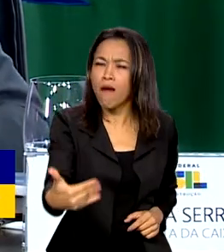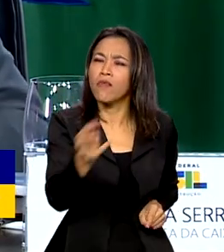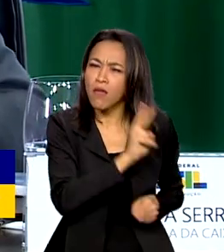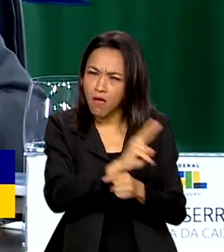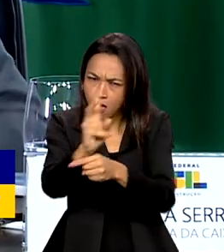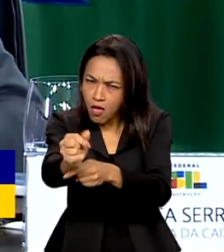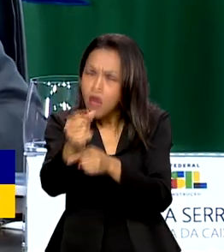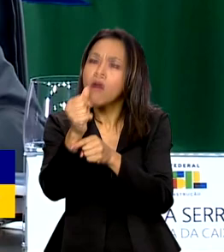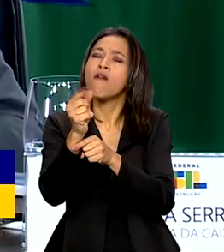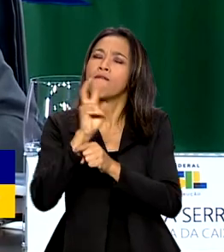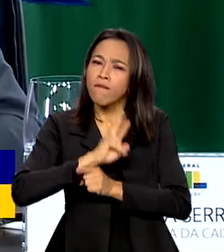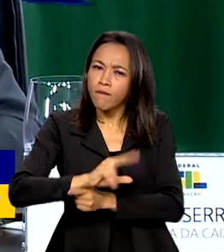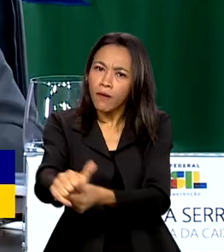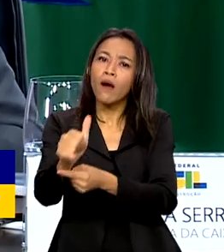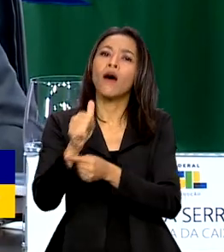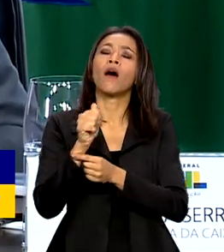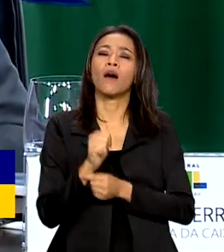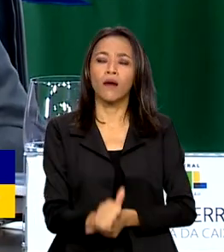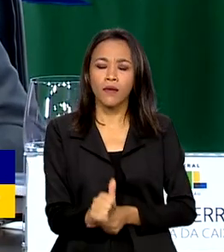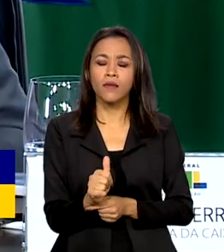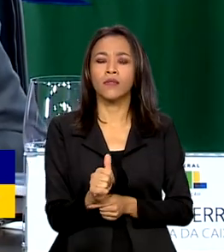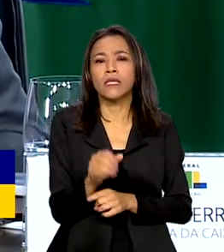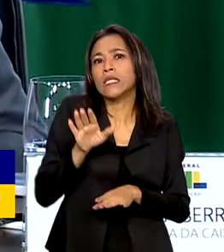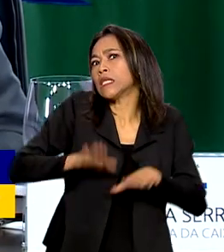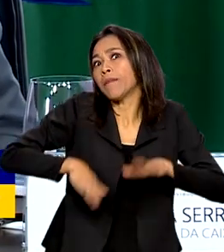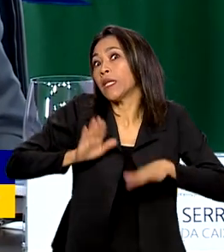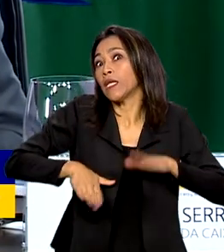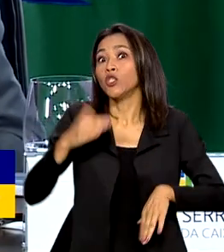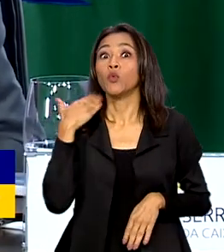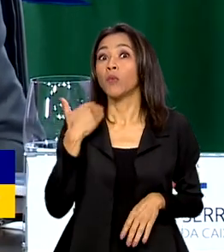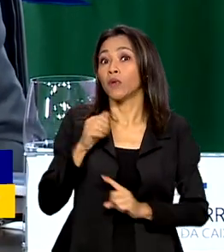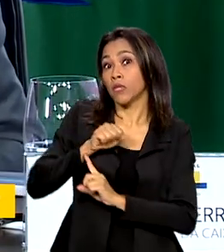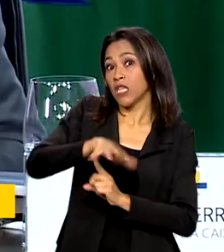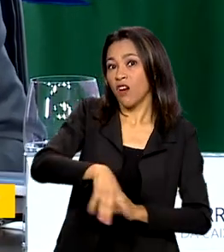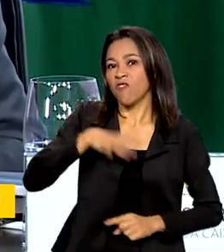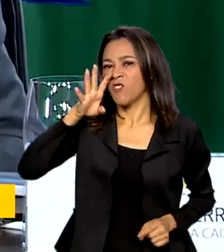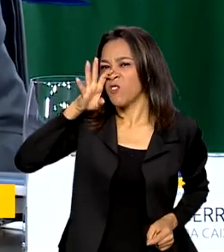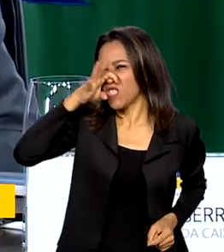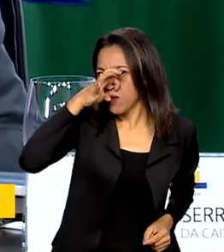sim, independente, sabe, do presidente do Banco Central continuar